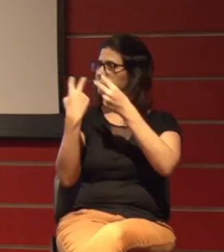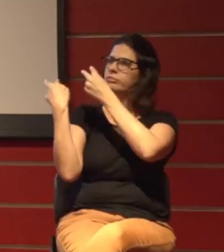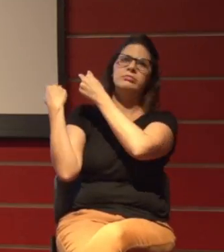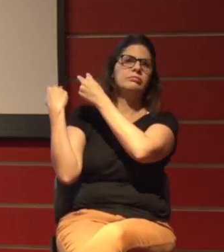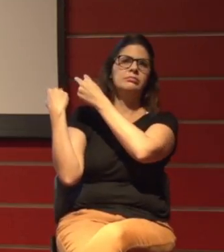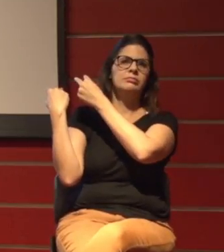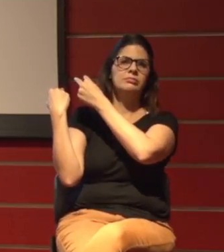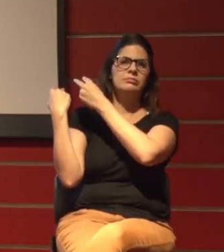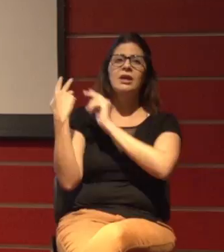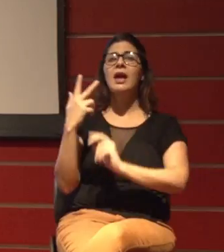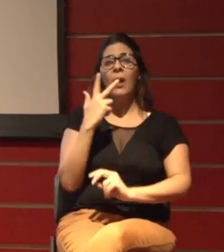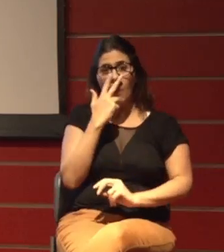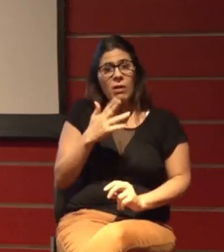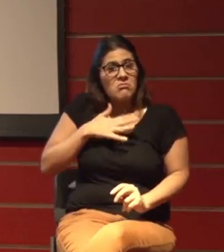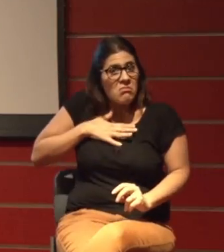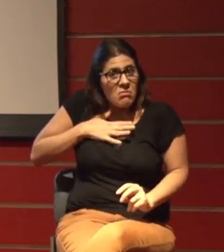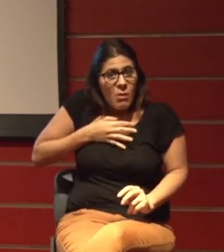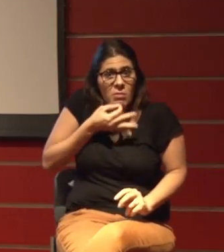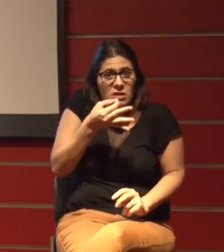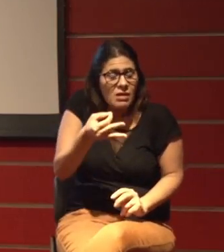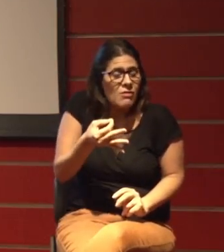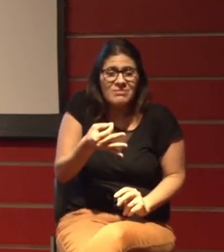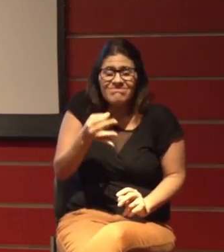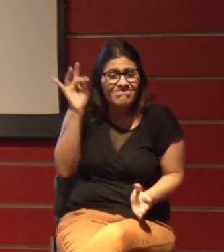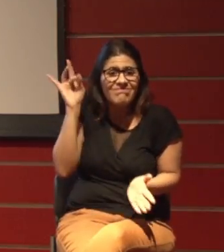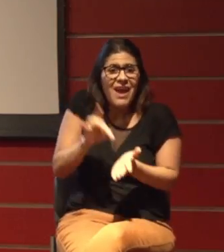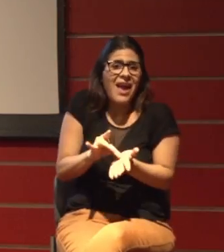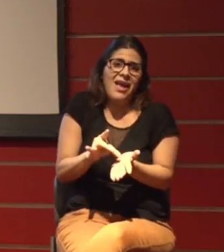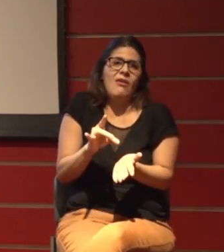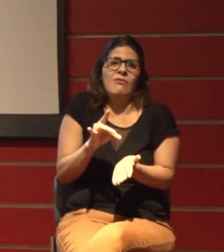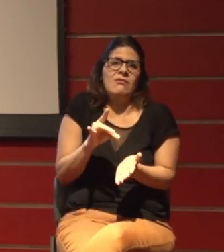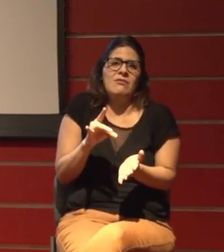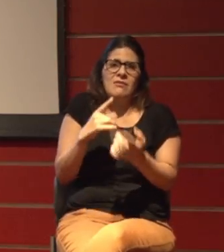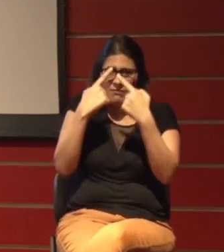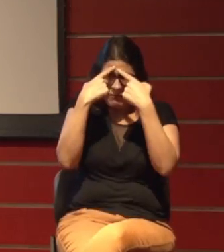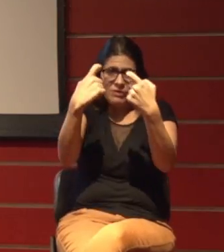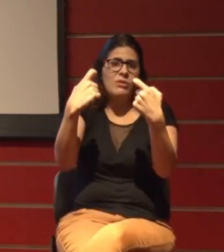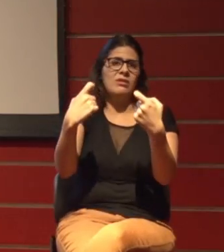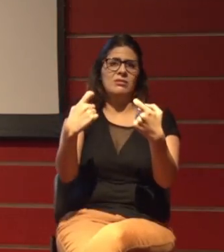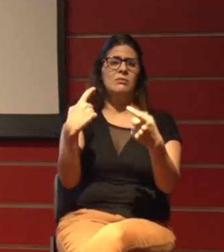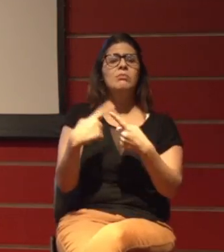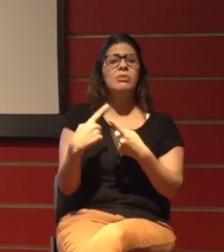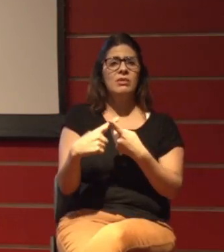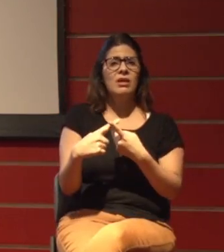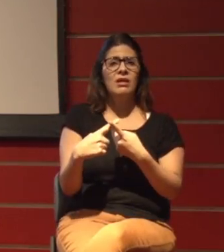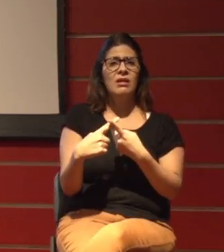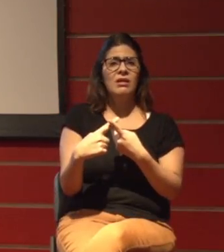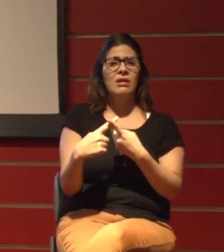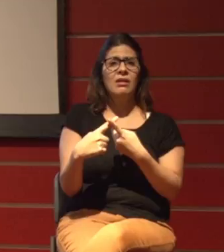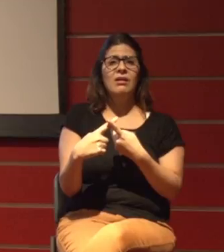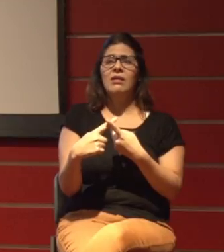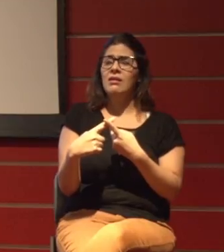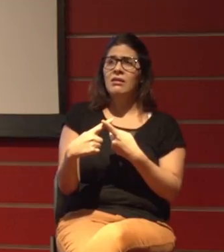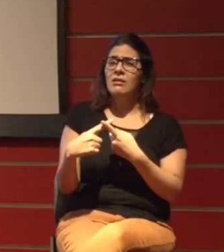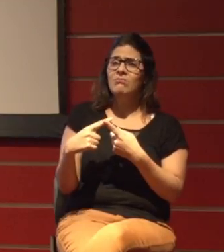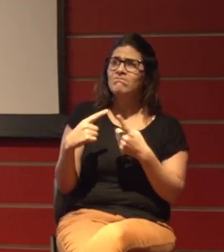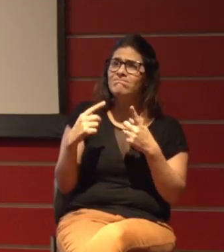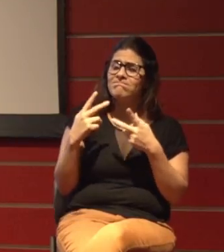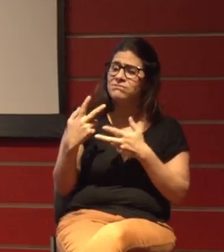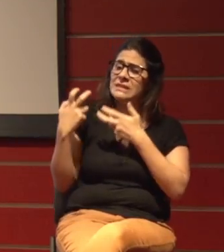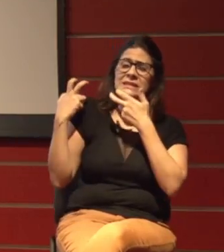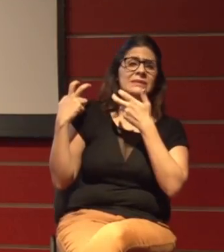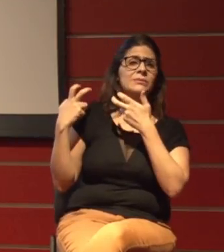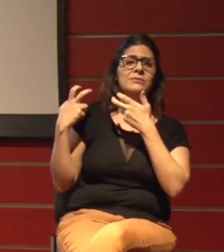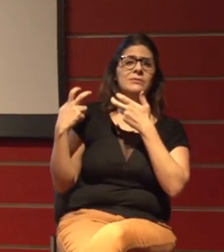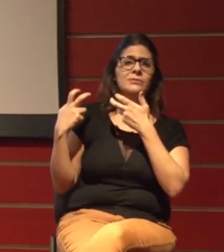é a real violência que a gente sofre né E aí dentro desse contexto eu percebo que eu acho que a gente